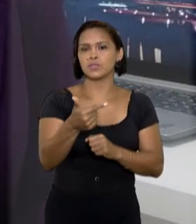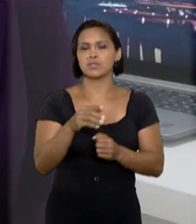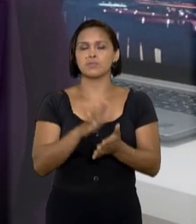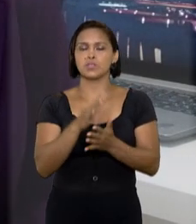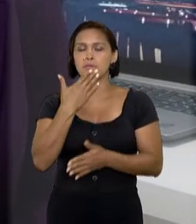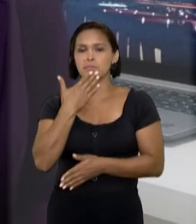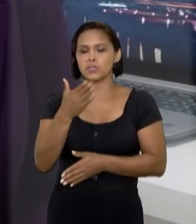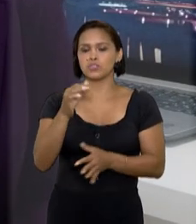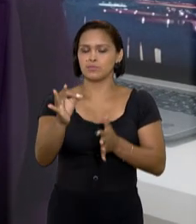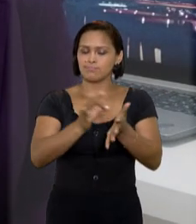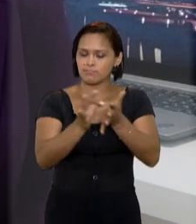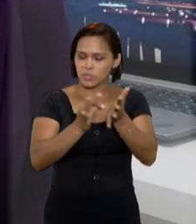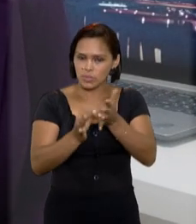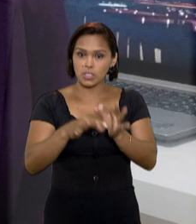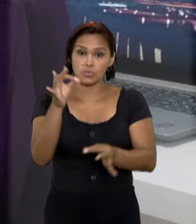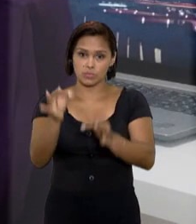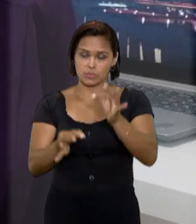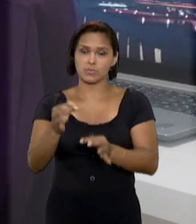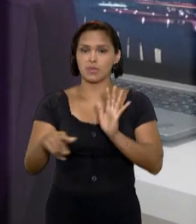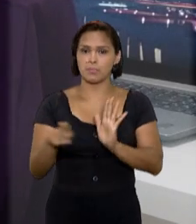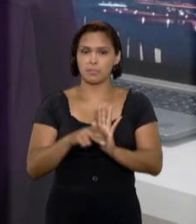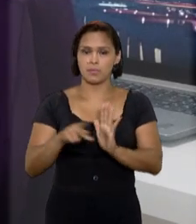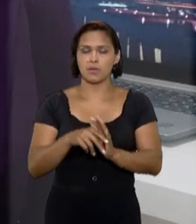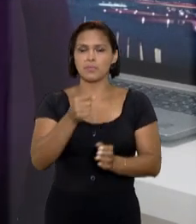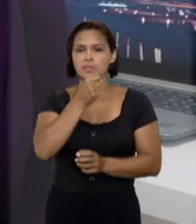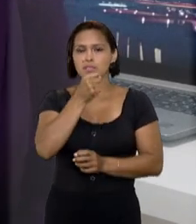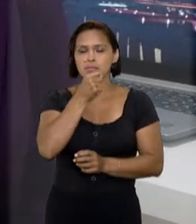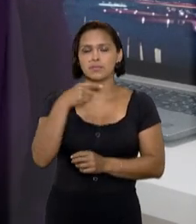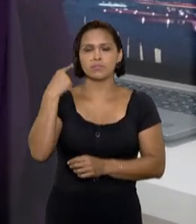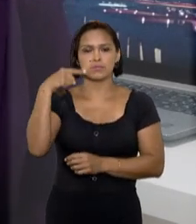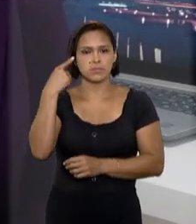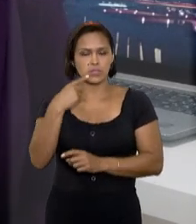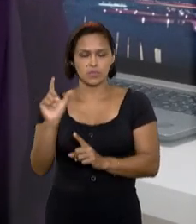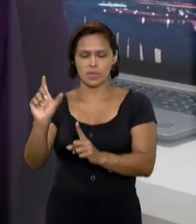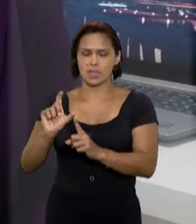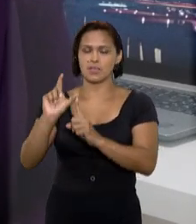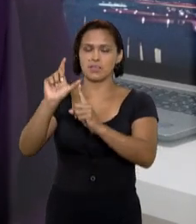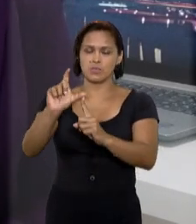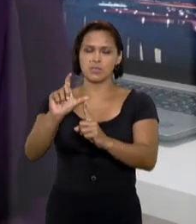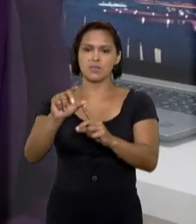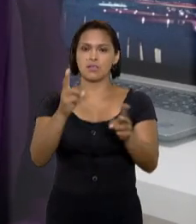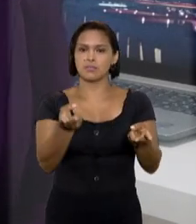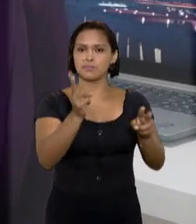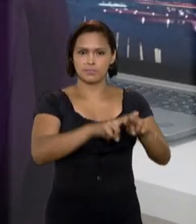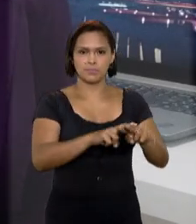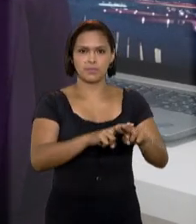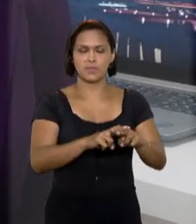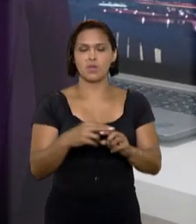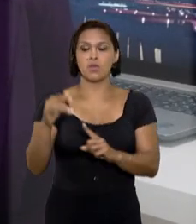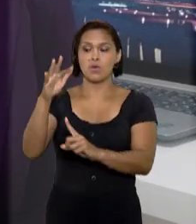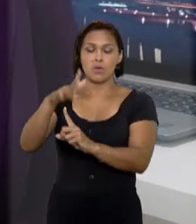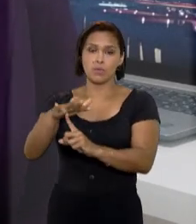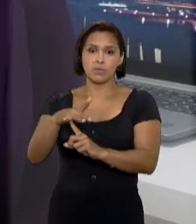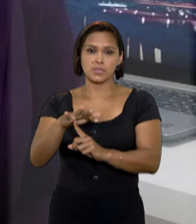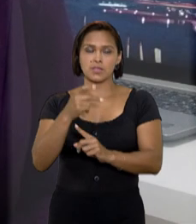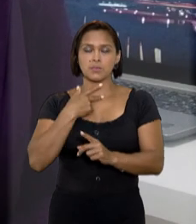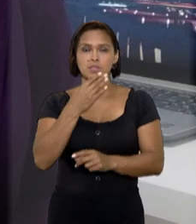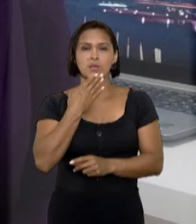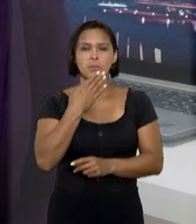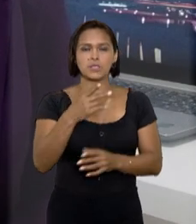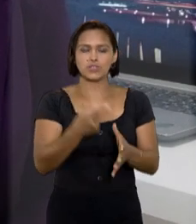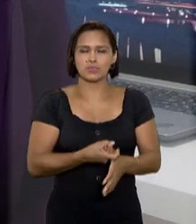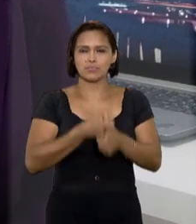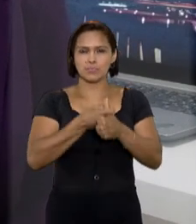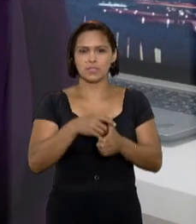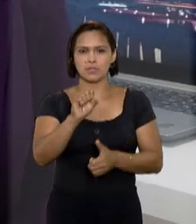da pandemia, passou a exigir agendamento e justificativa para as entrevistas entre os advogados e os clientes presos. O Estado do Pará